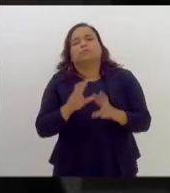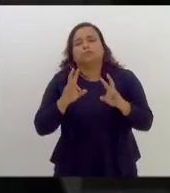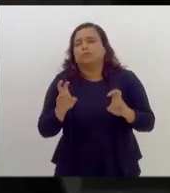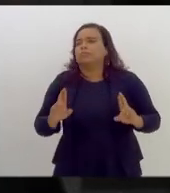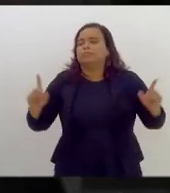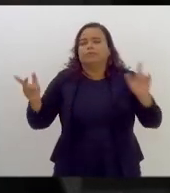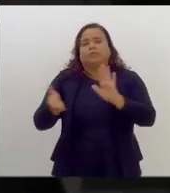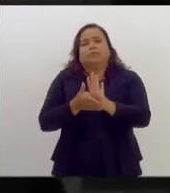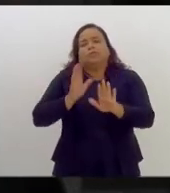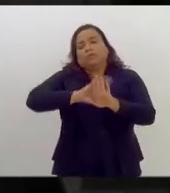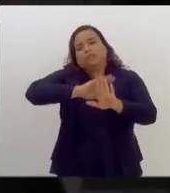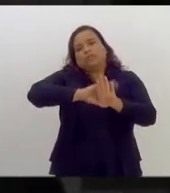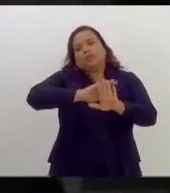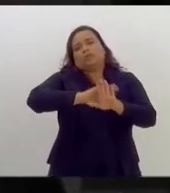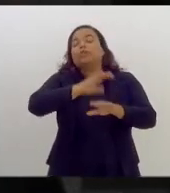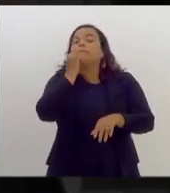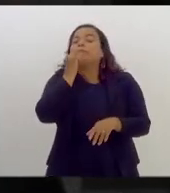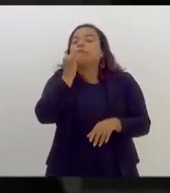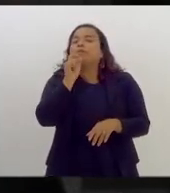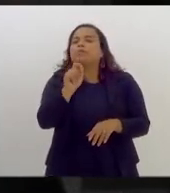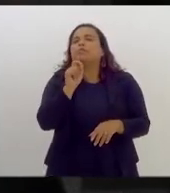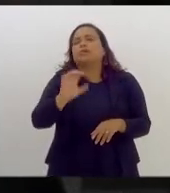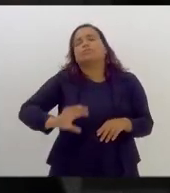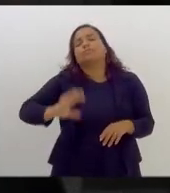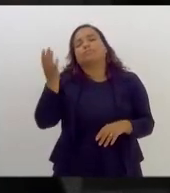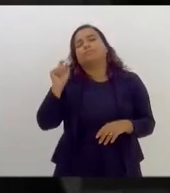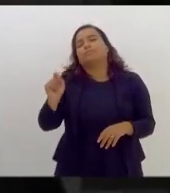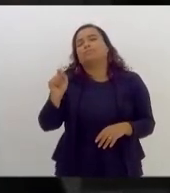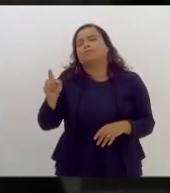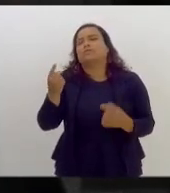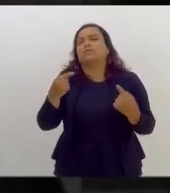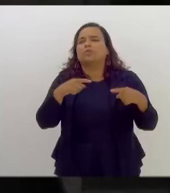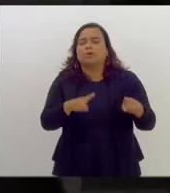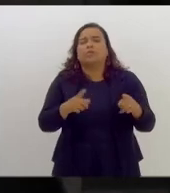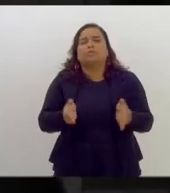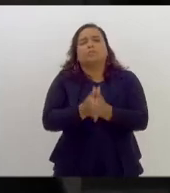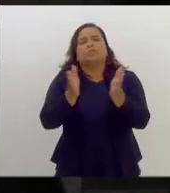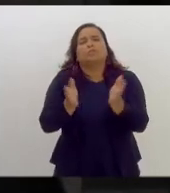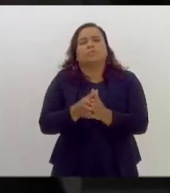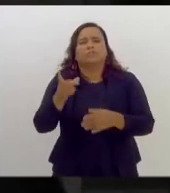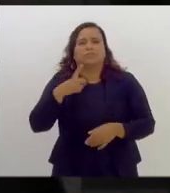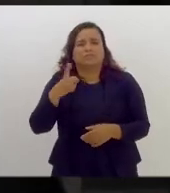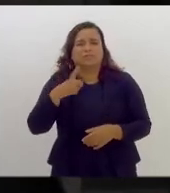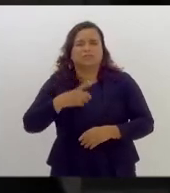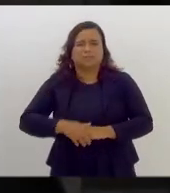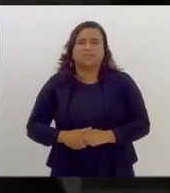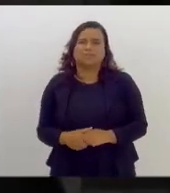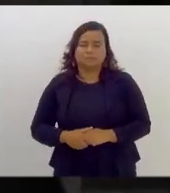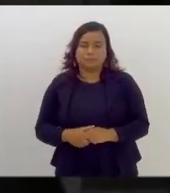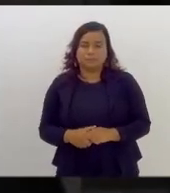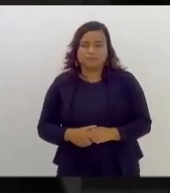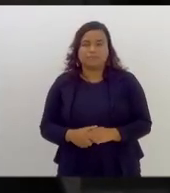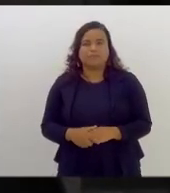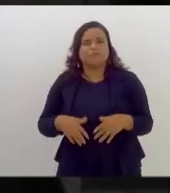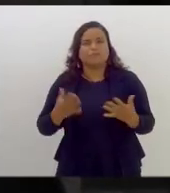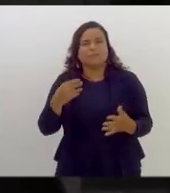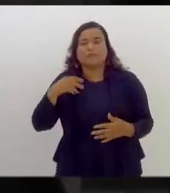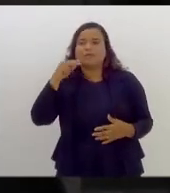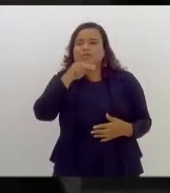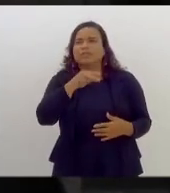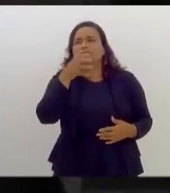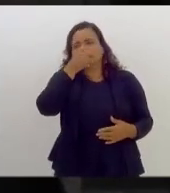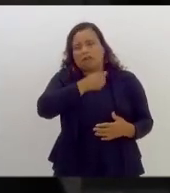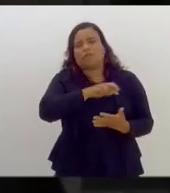diferenças ideológicas. É, por exemplo, o caso do combate à extrema pobreza e à miséria. É, por exemplo, o caso de salvar